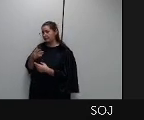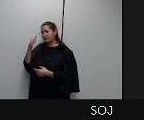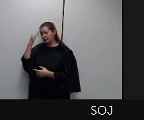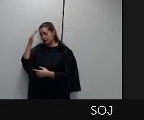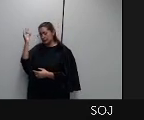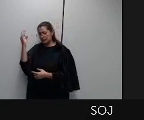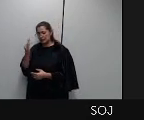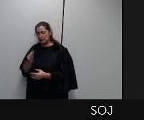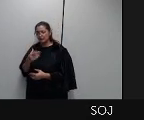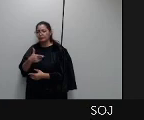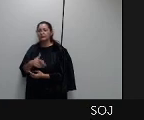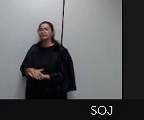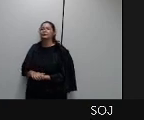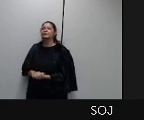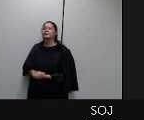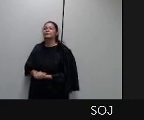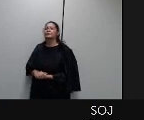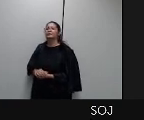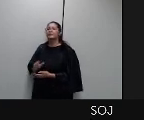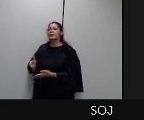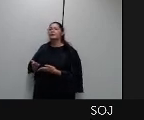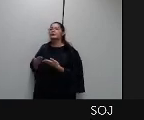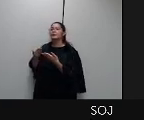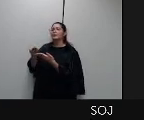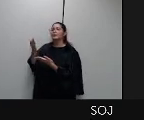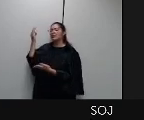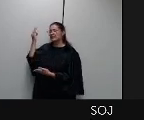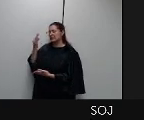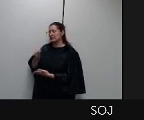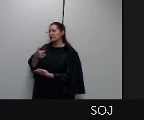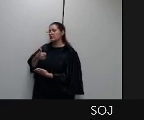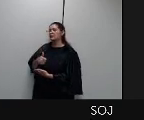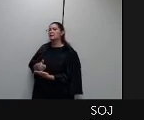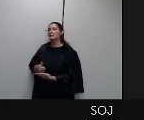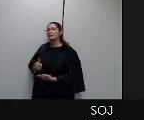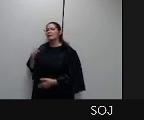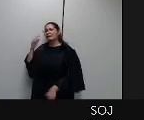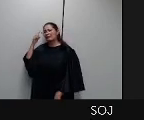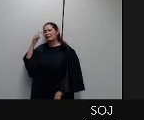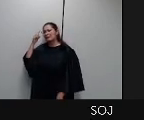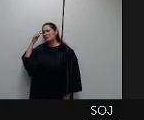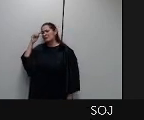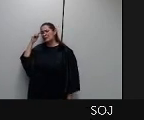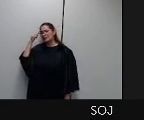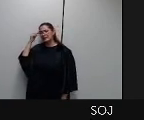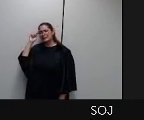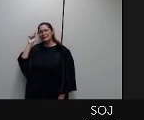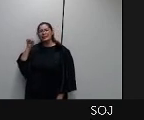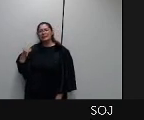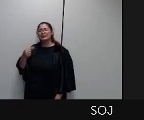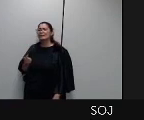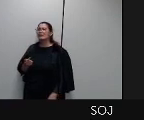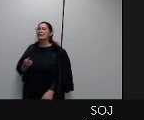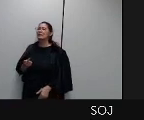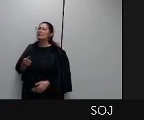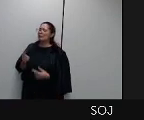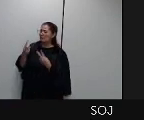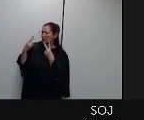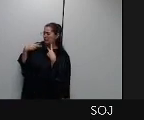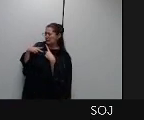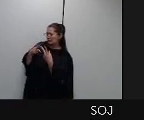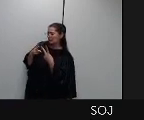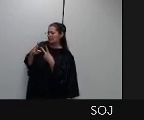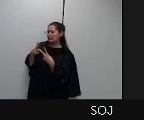pule a mão à palmatória e eu não pensei que esse açúcar provocasse interesse geral você gosta nem se ele permitir